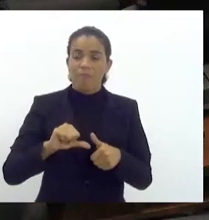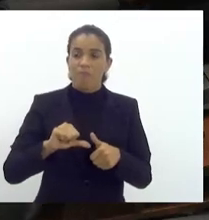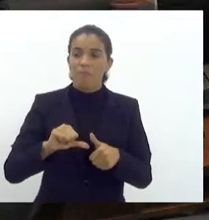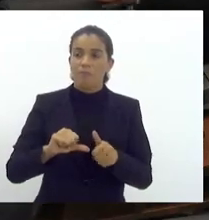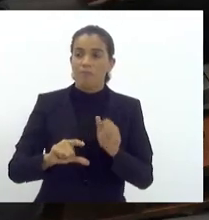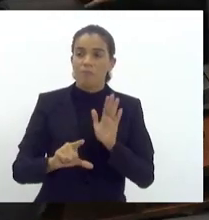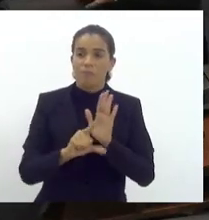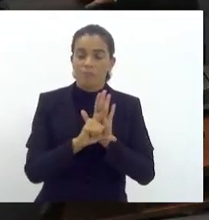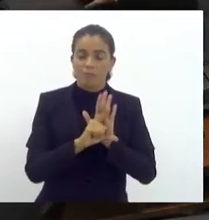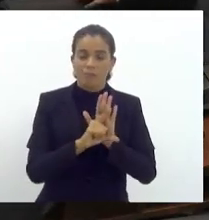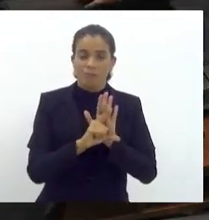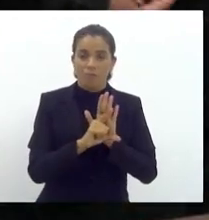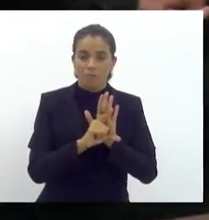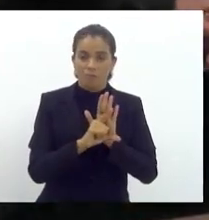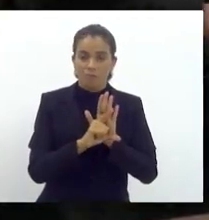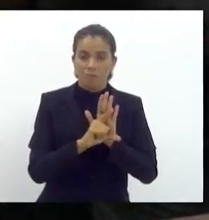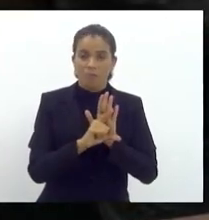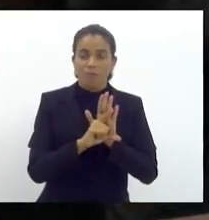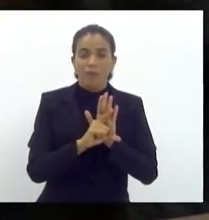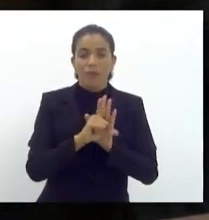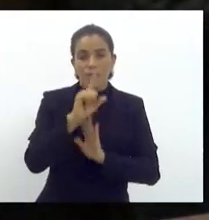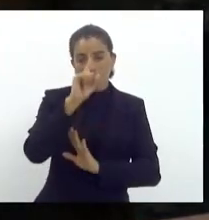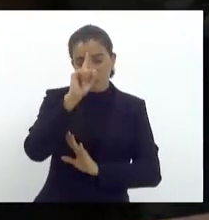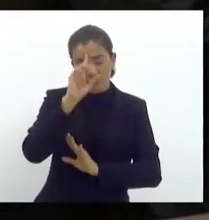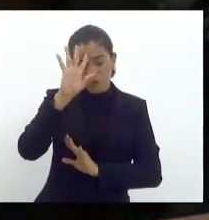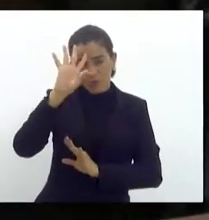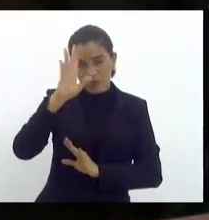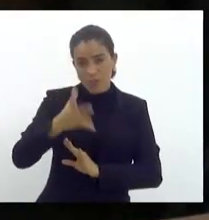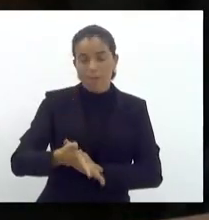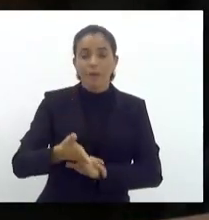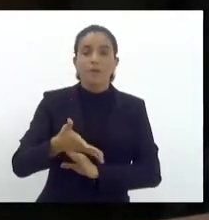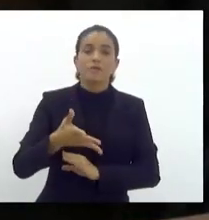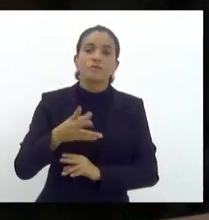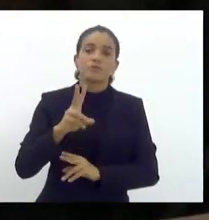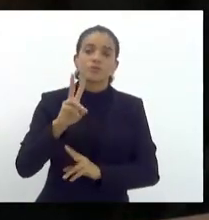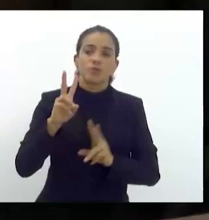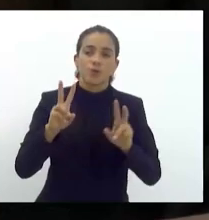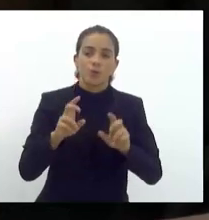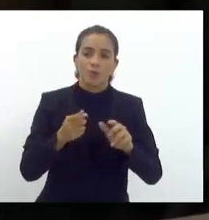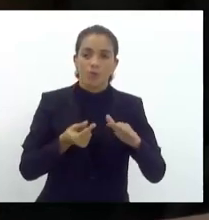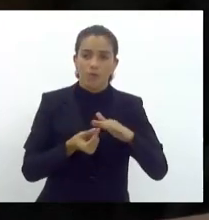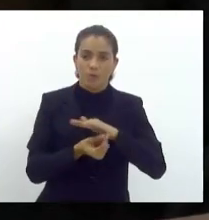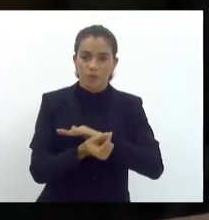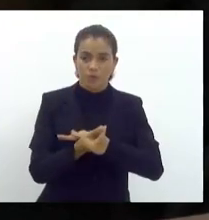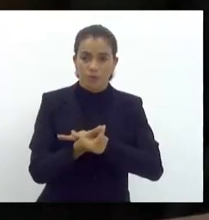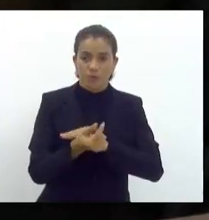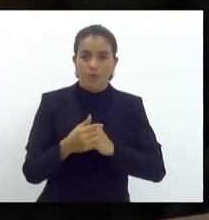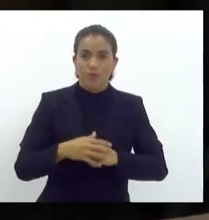da lei que estabelece o fundo Estadual de combate a pobreza